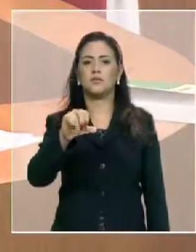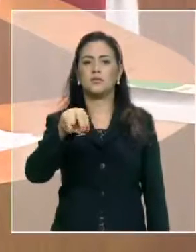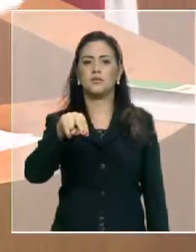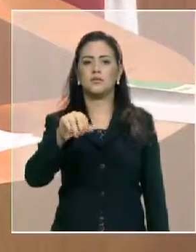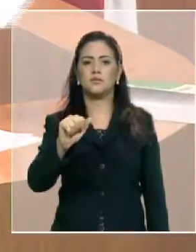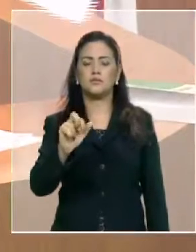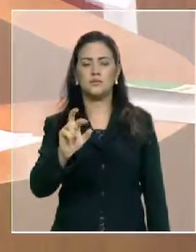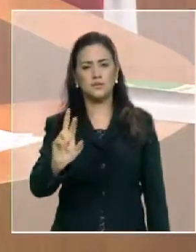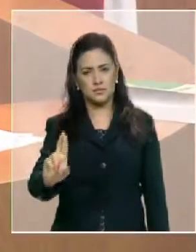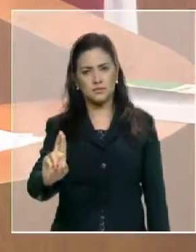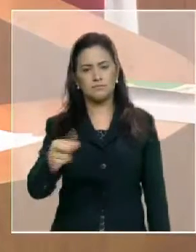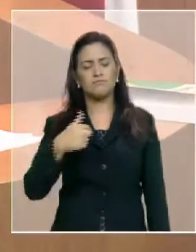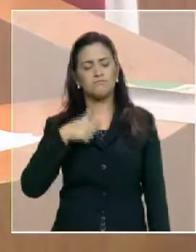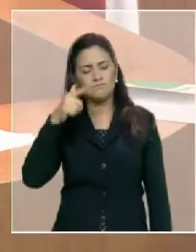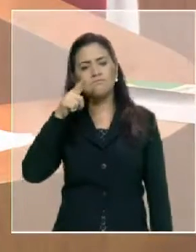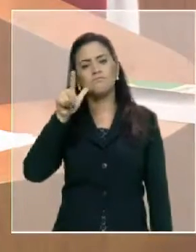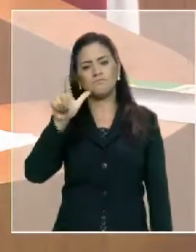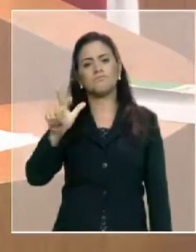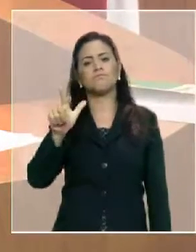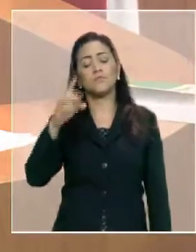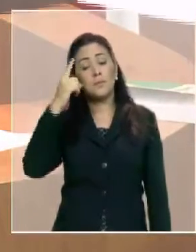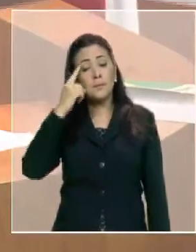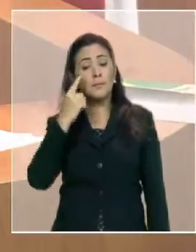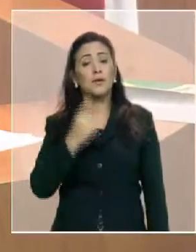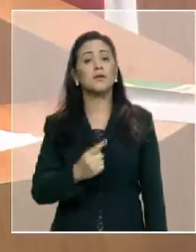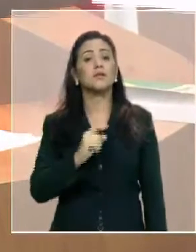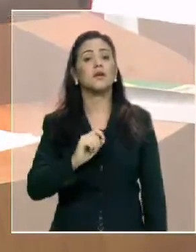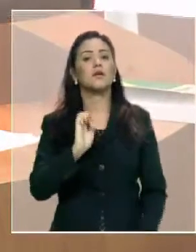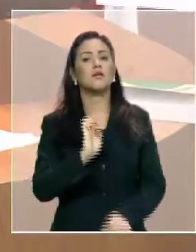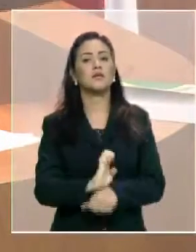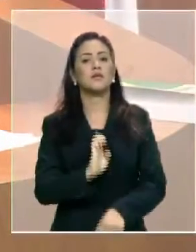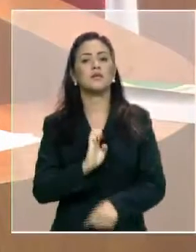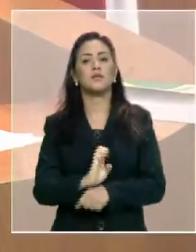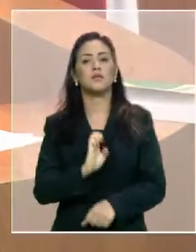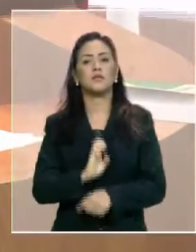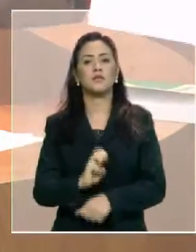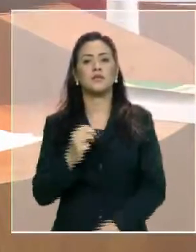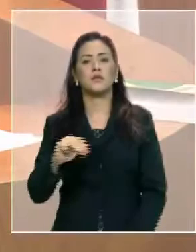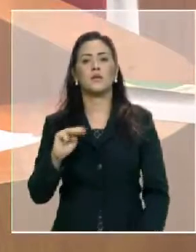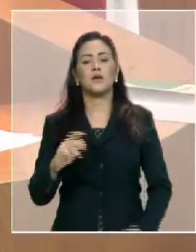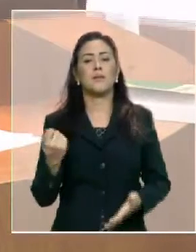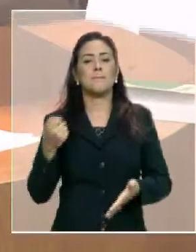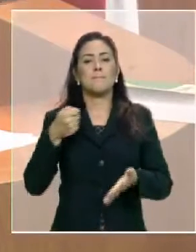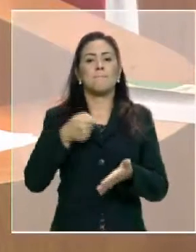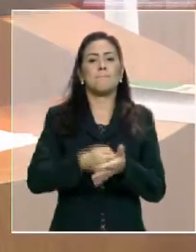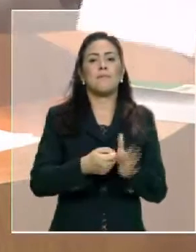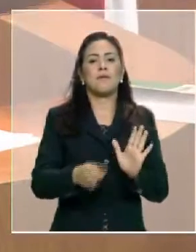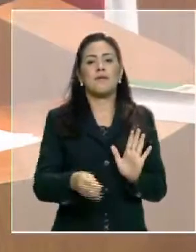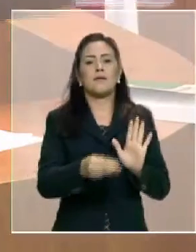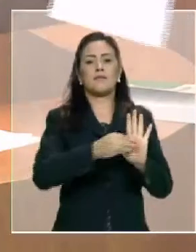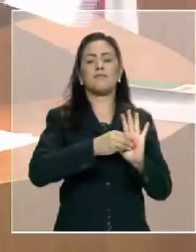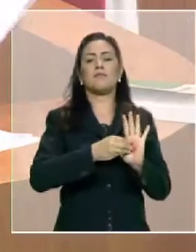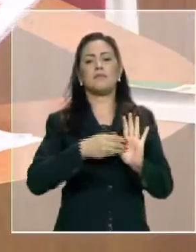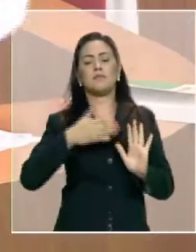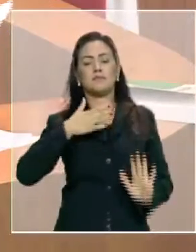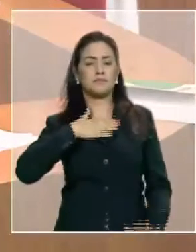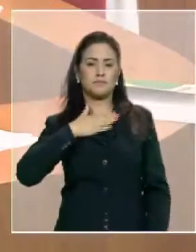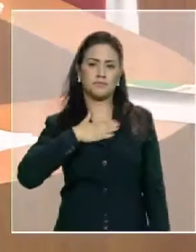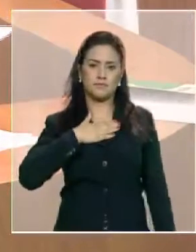Neto, mandando o Estado do Maranhão pagar as emendas do deputado Edilásio